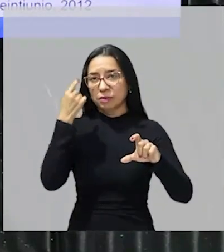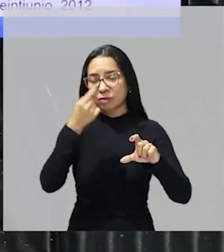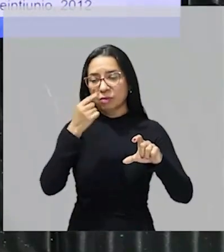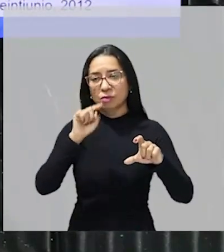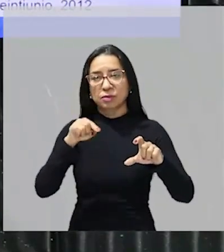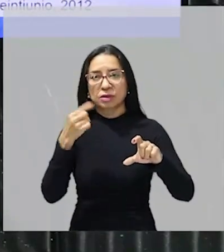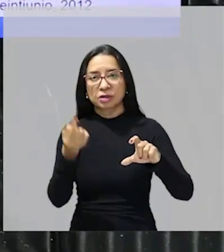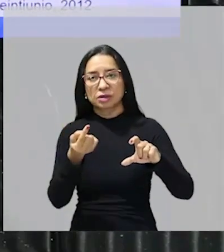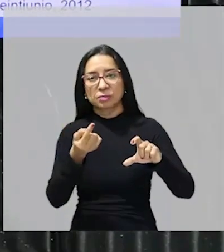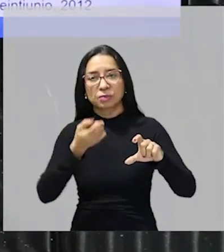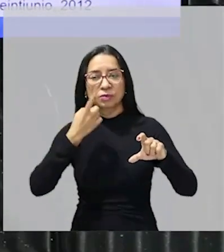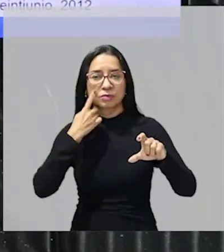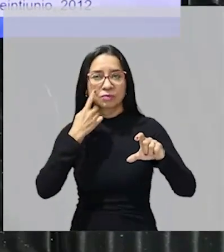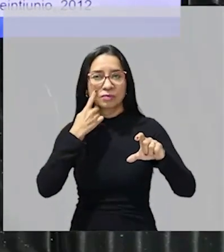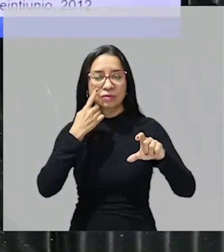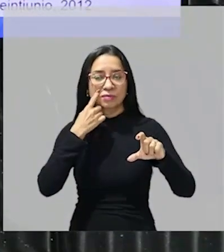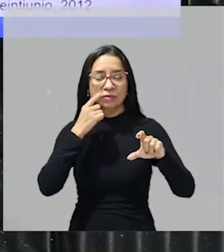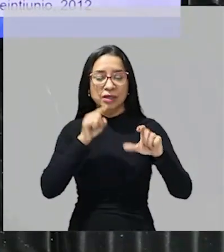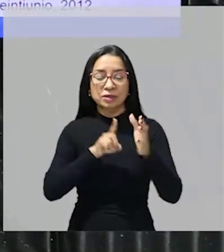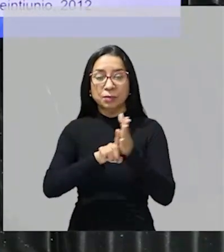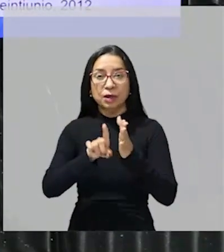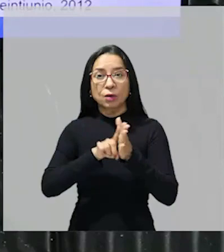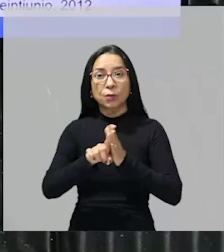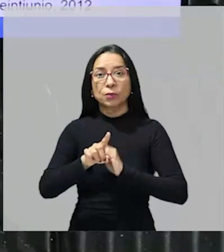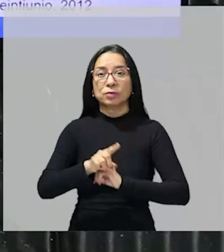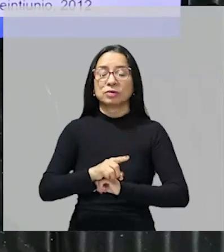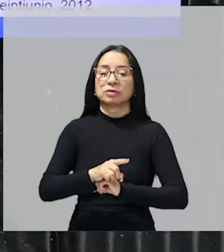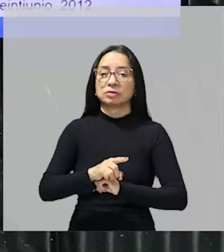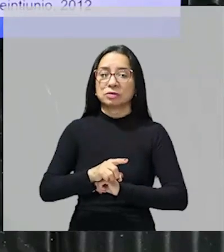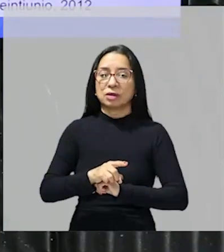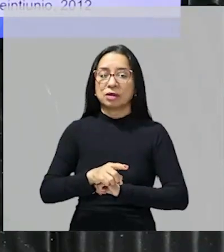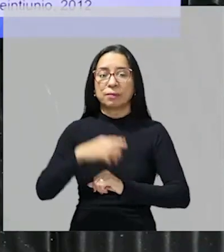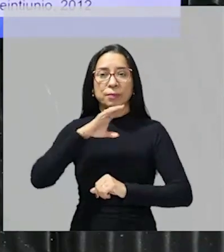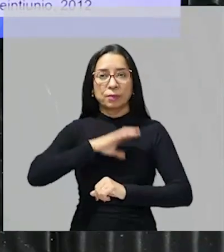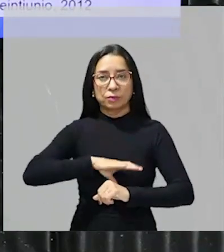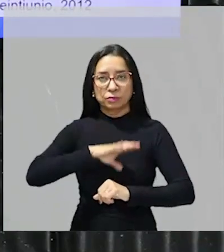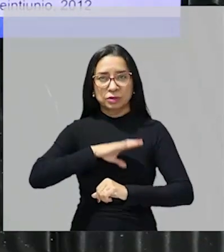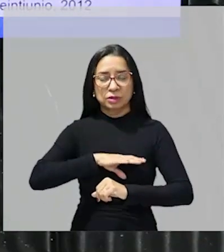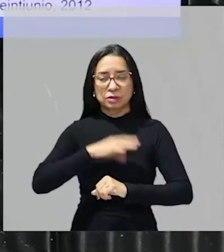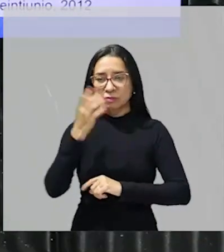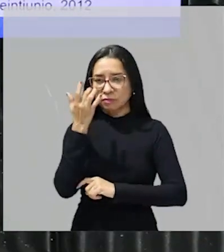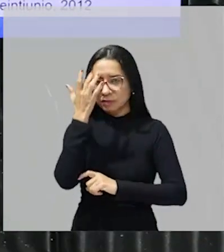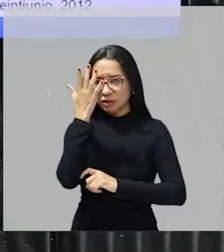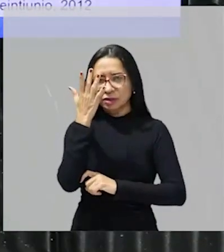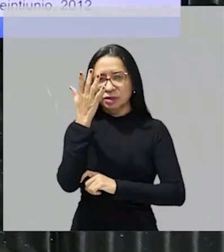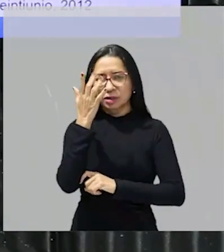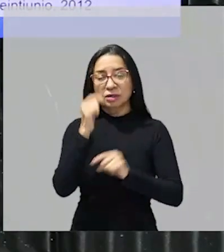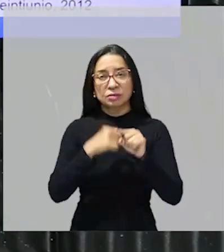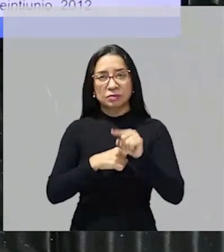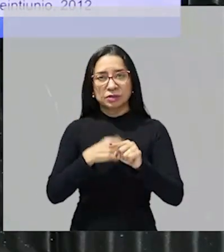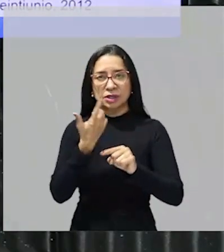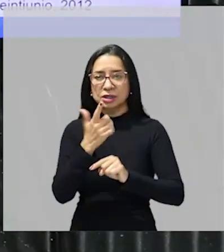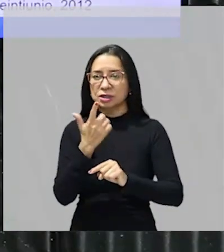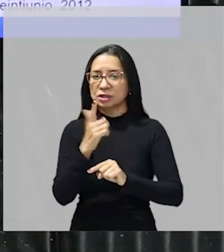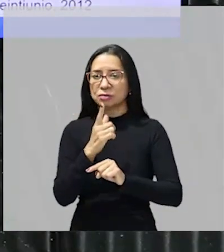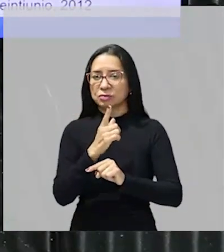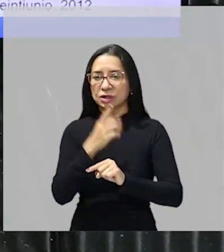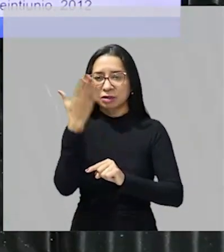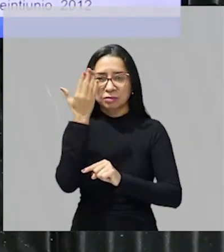os enunciados em português, o que facilita para você que não tem um domínio de vocabulário. E eu volto a